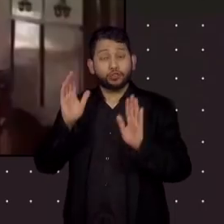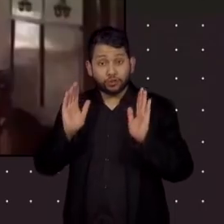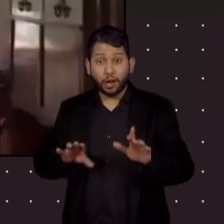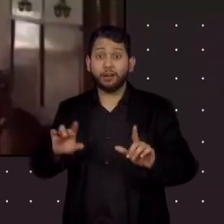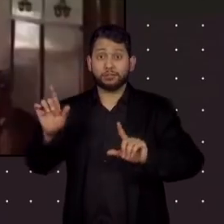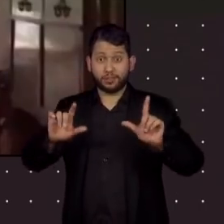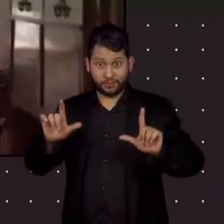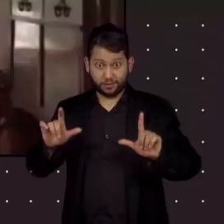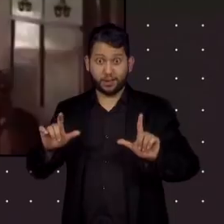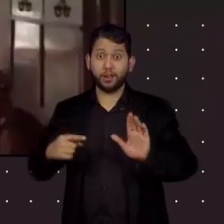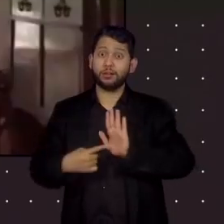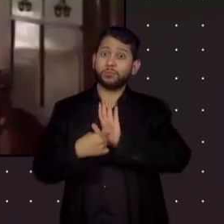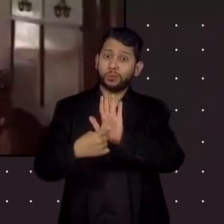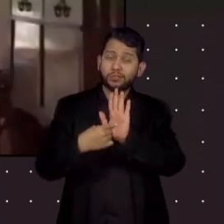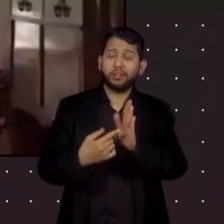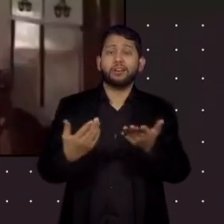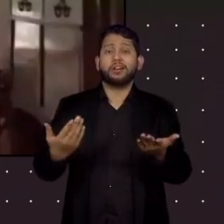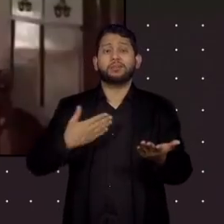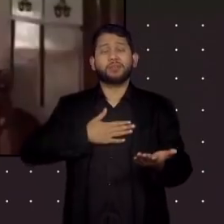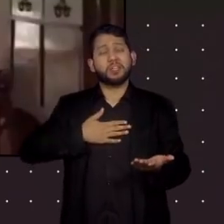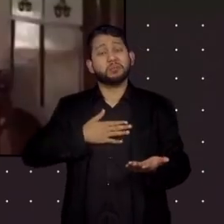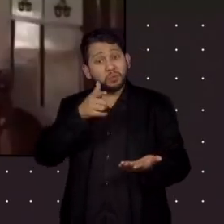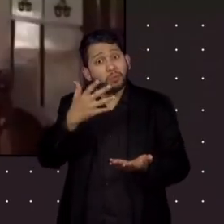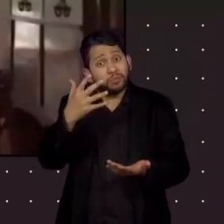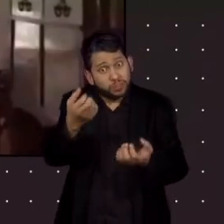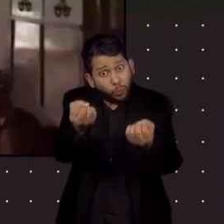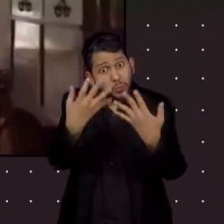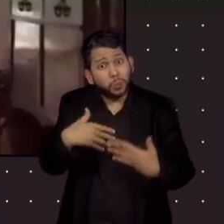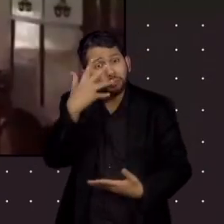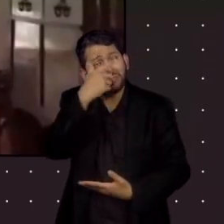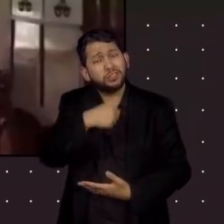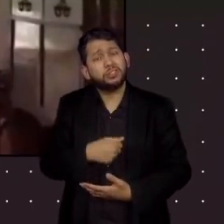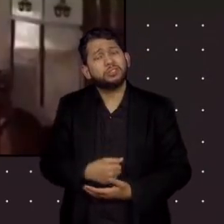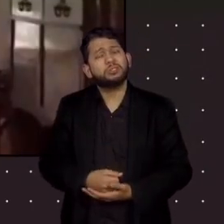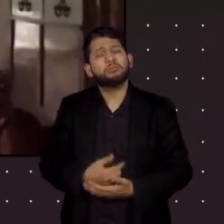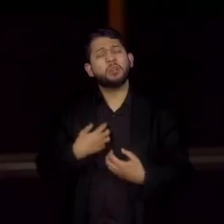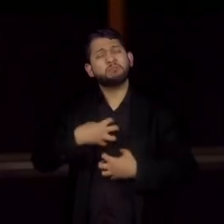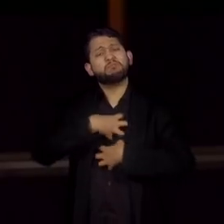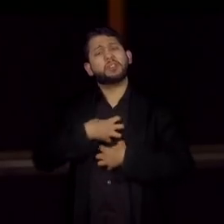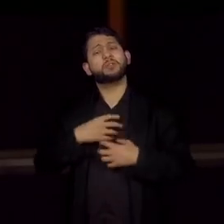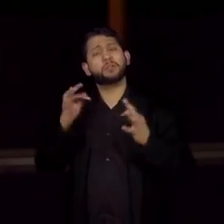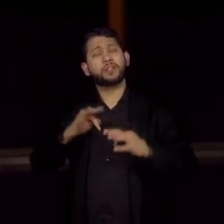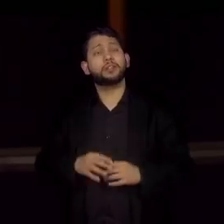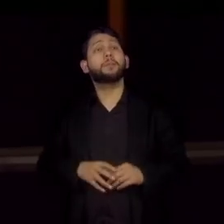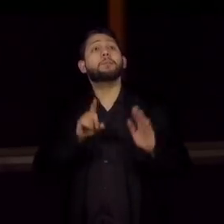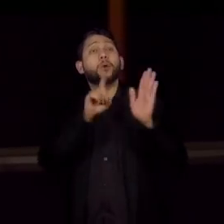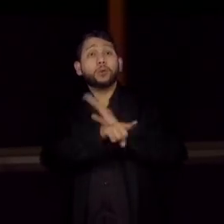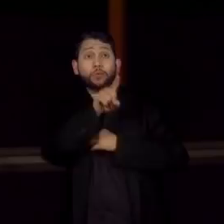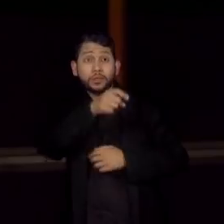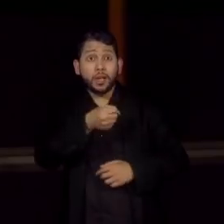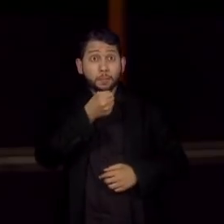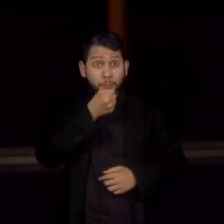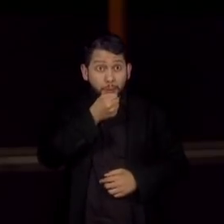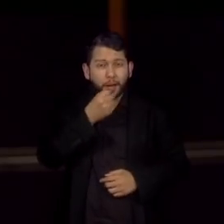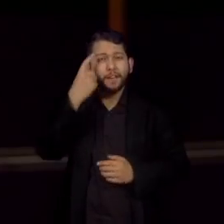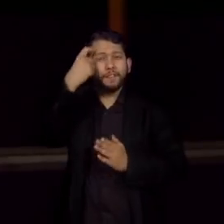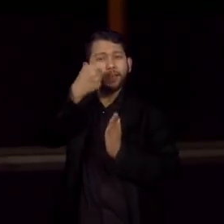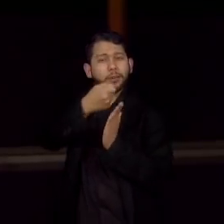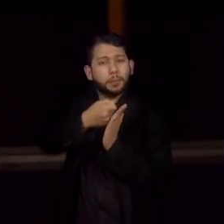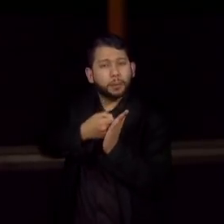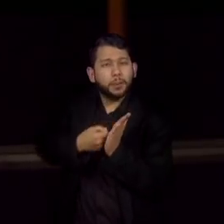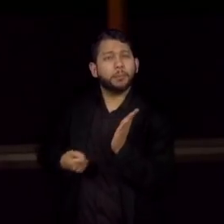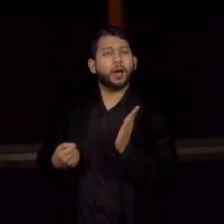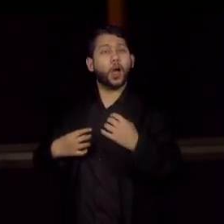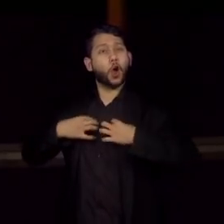falando essas coisas tão bonitas que me encantam muito, me deixam muito feliz. Você canta, compõe, desenvolve os